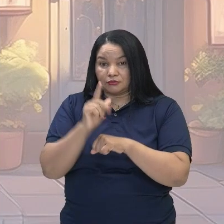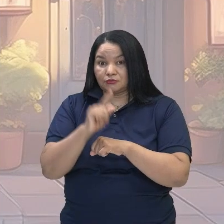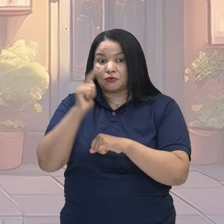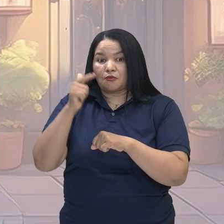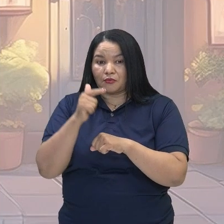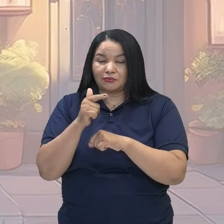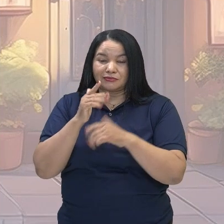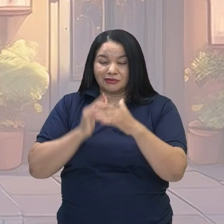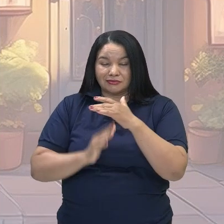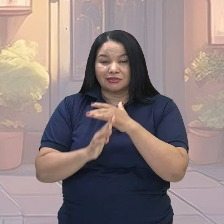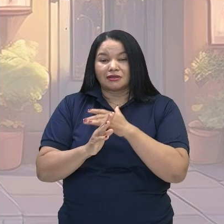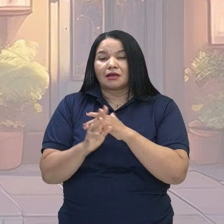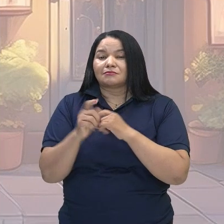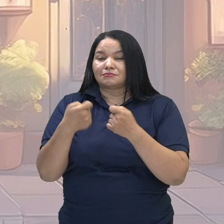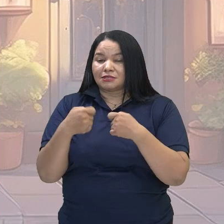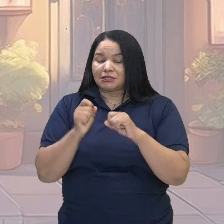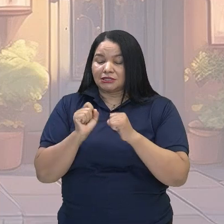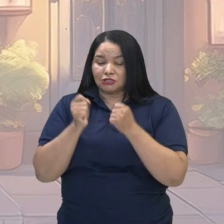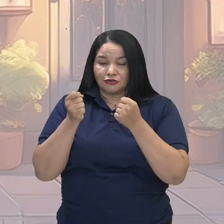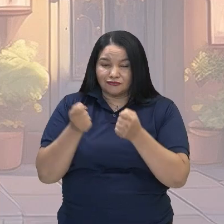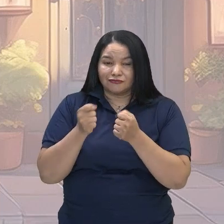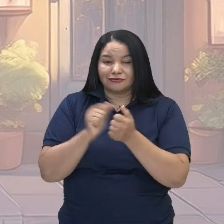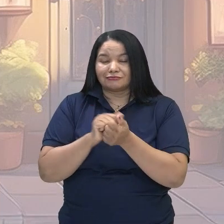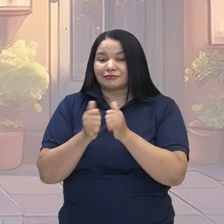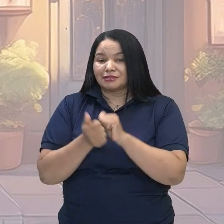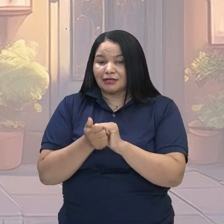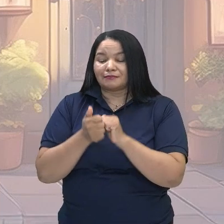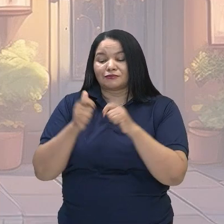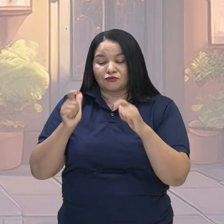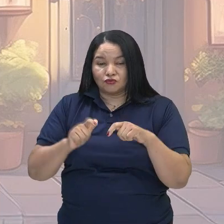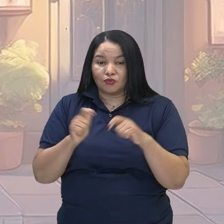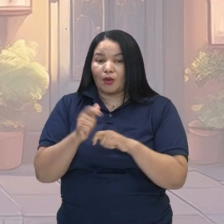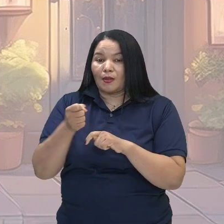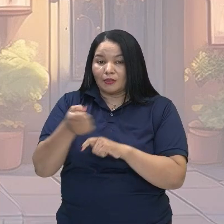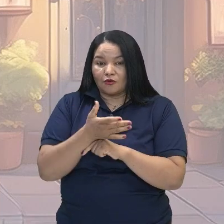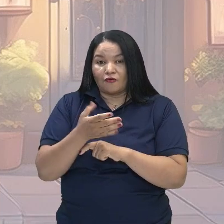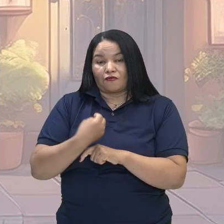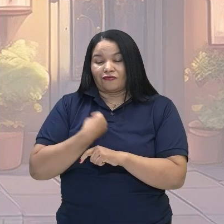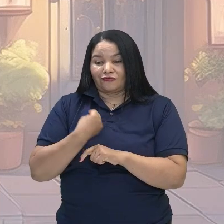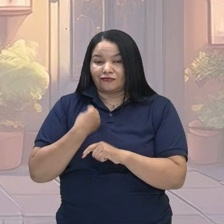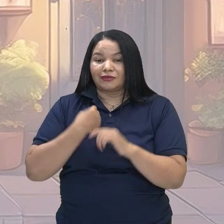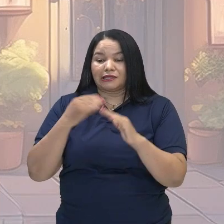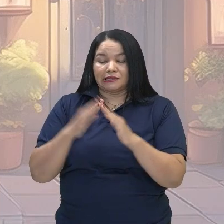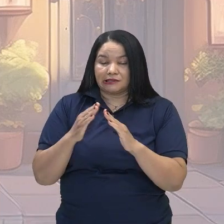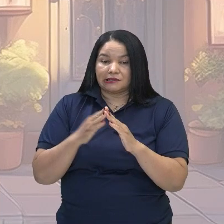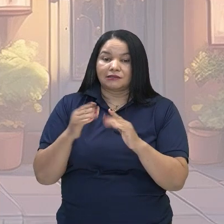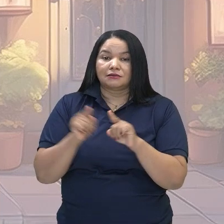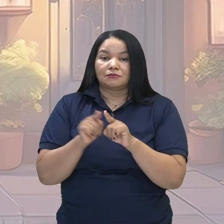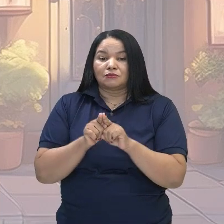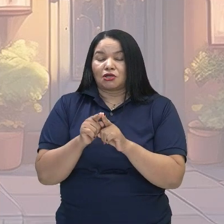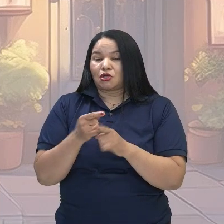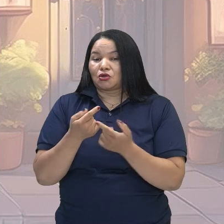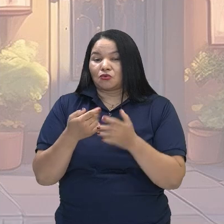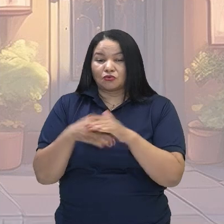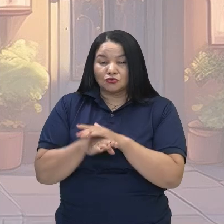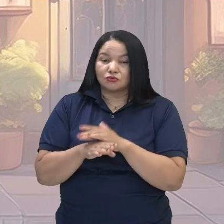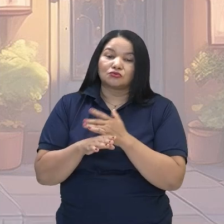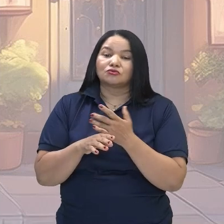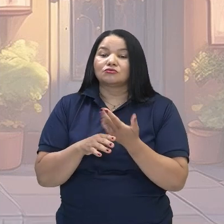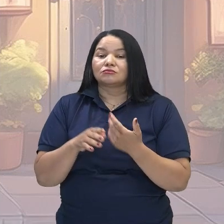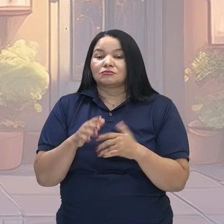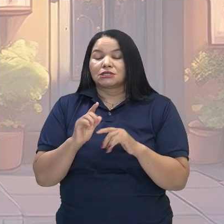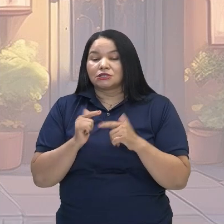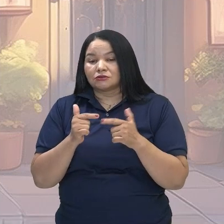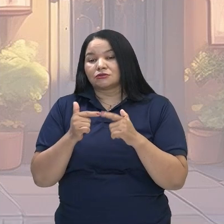que fazer um grande esforço para se adaptar a um novo lugar, onde ele vai passar a viver. Hábitos, costumes,